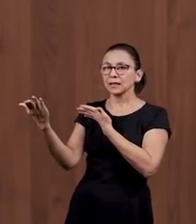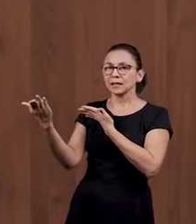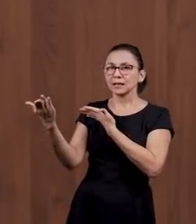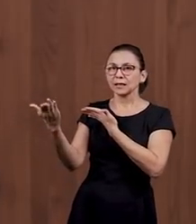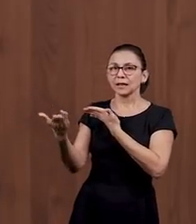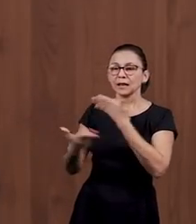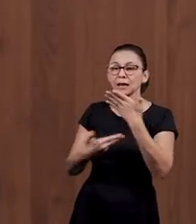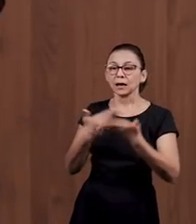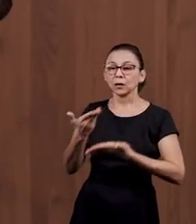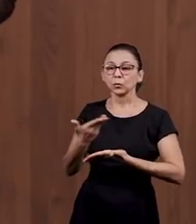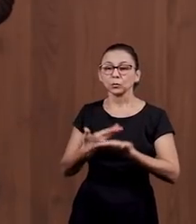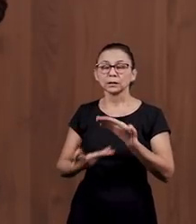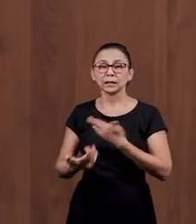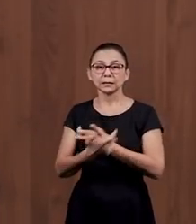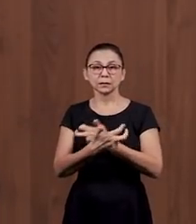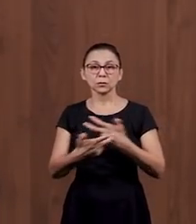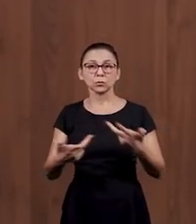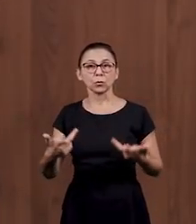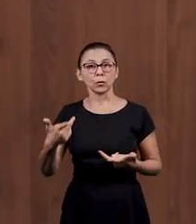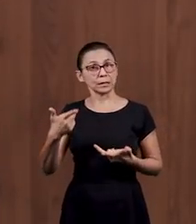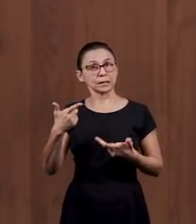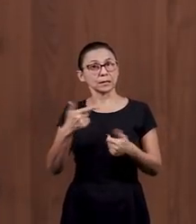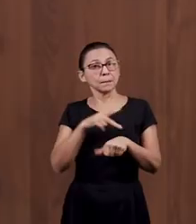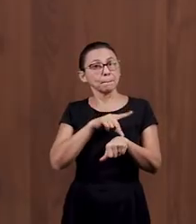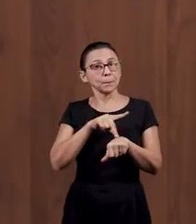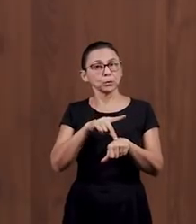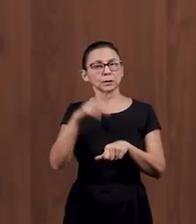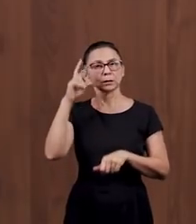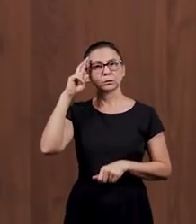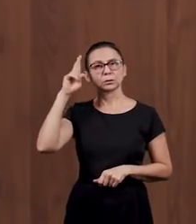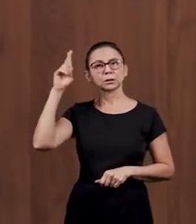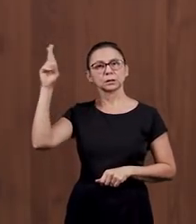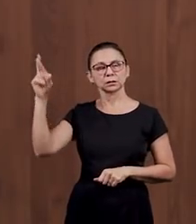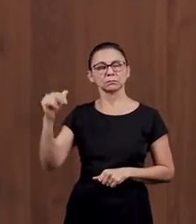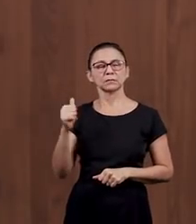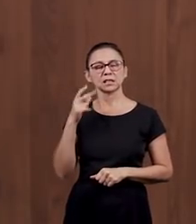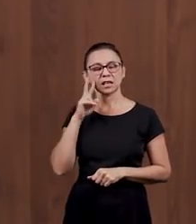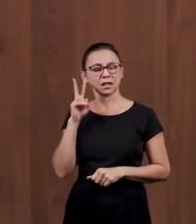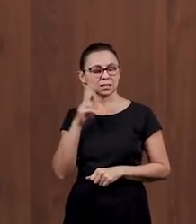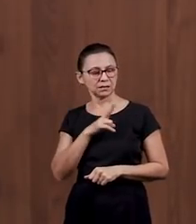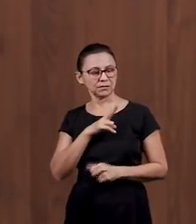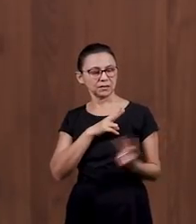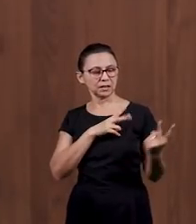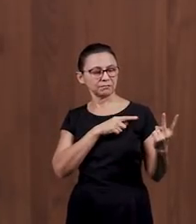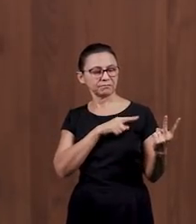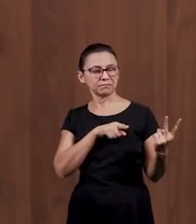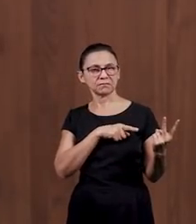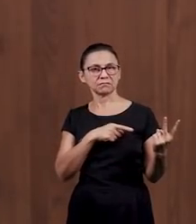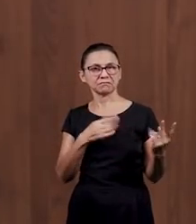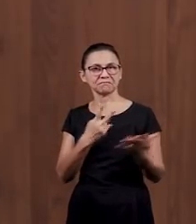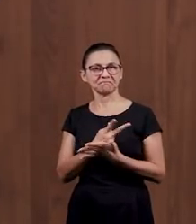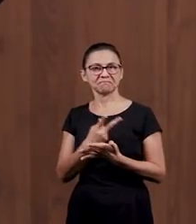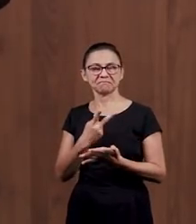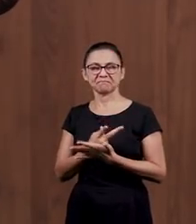das coisas sagradas do Senhor, ainda que ele estivesse vendo as coisas erradas.